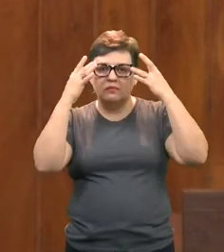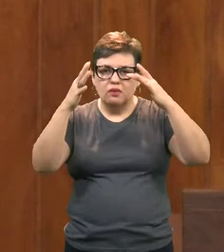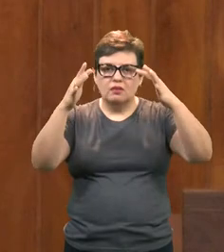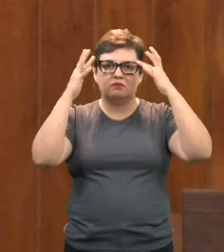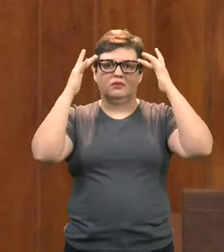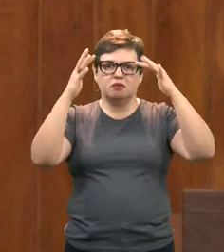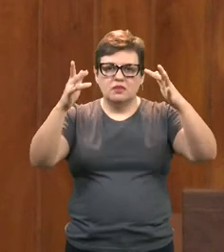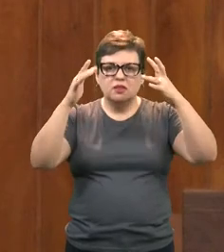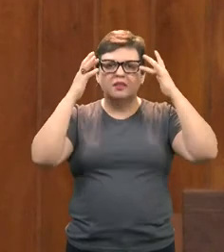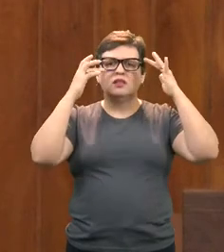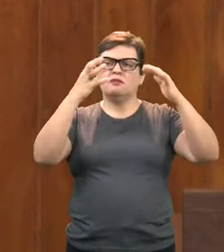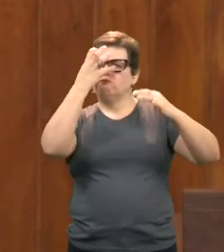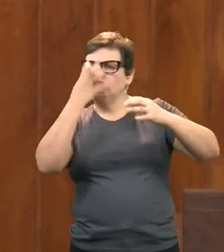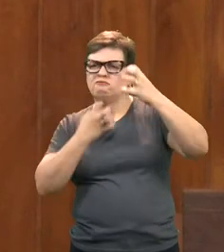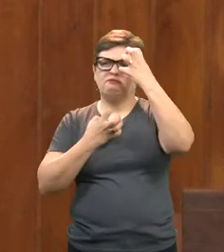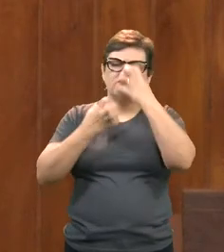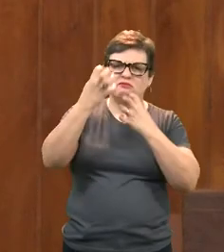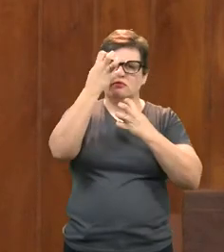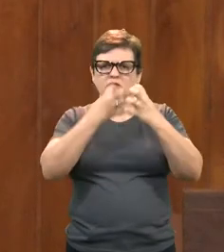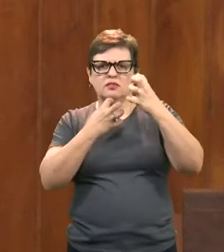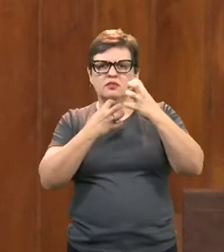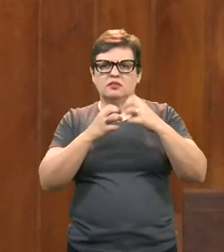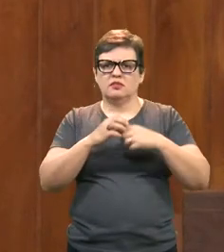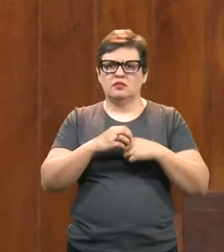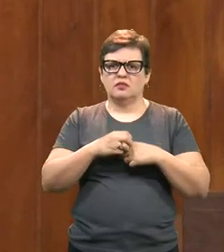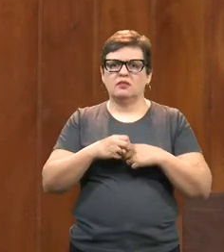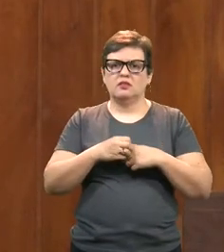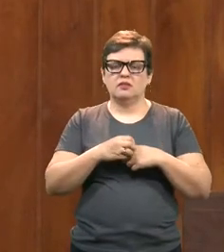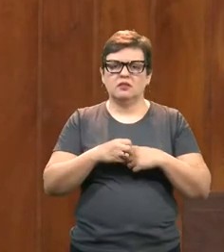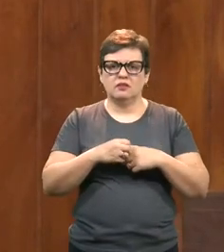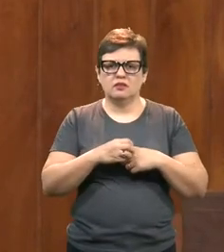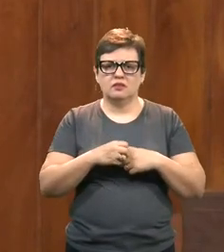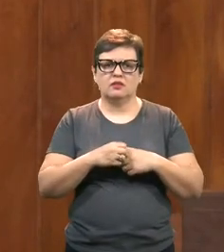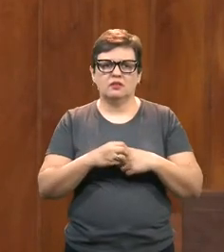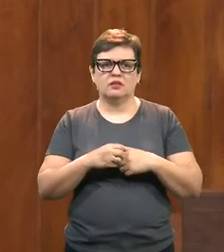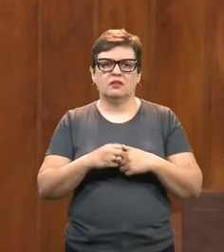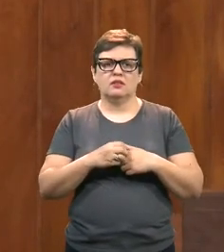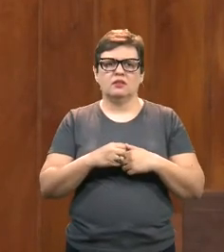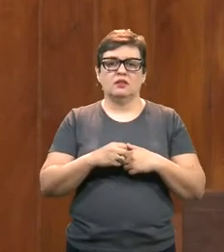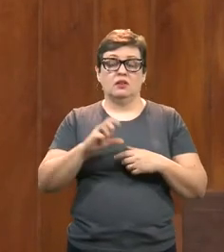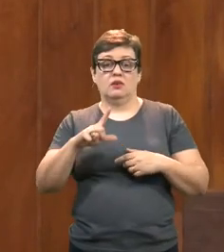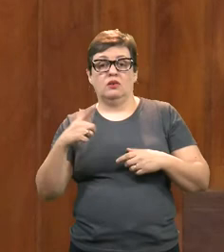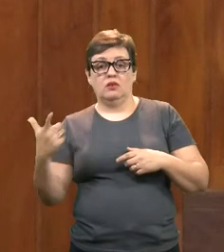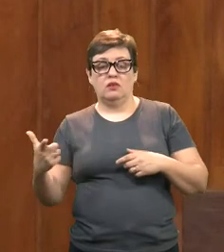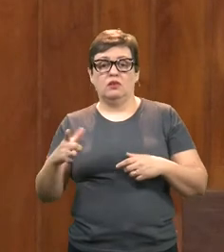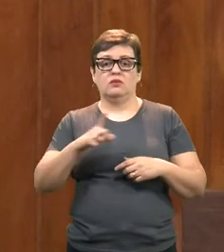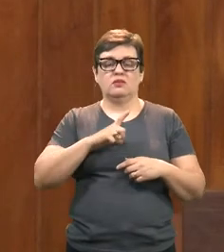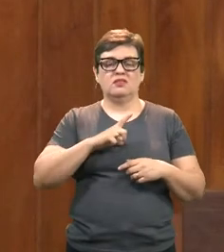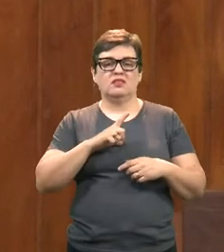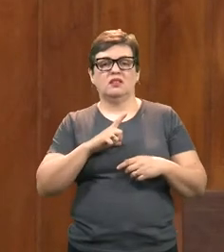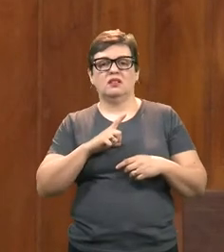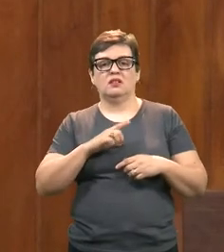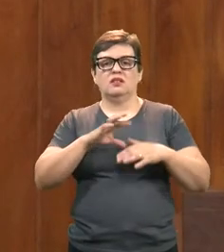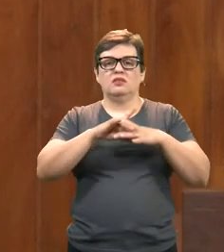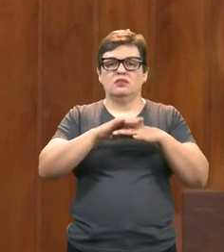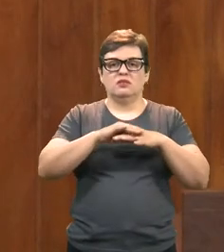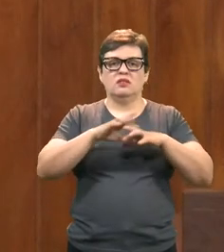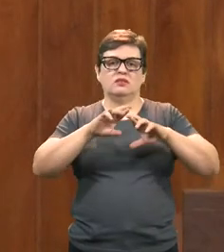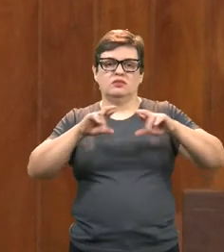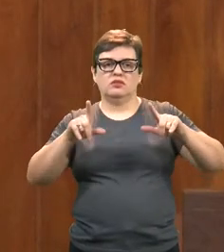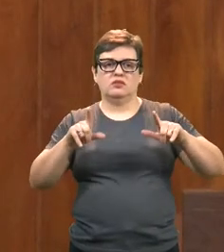estão agressivas, seja com adultos com esquizofrenia em crise ou